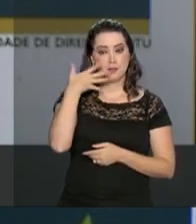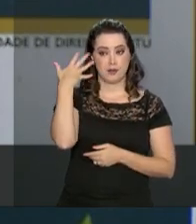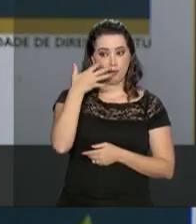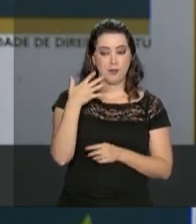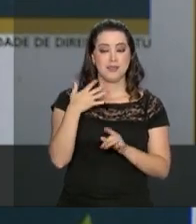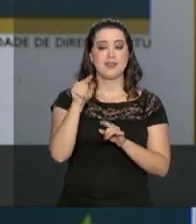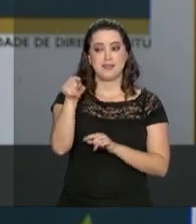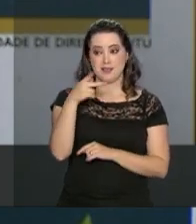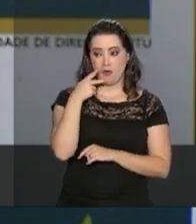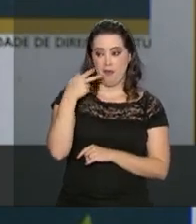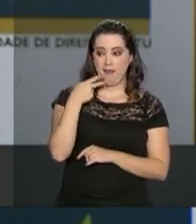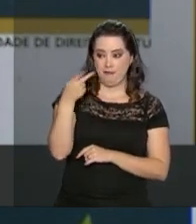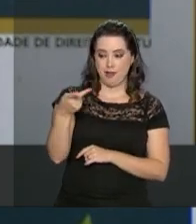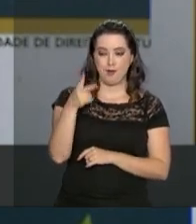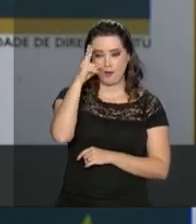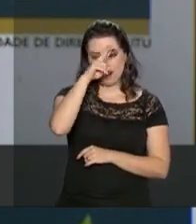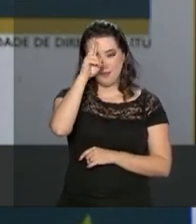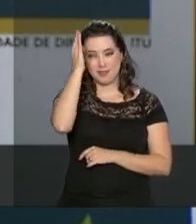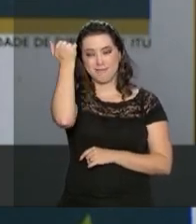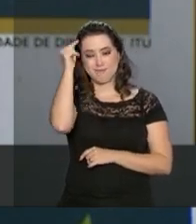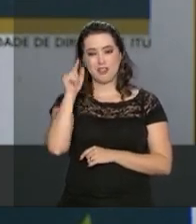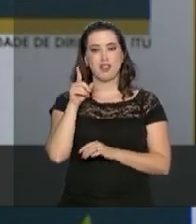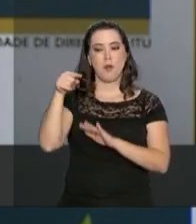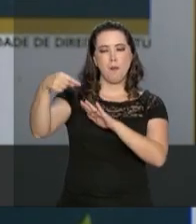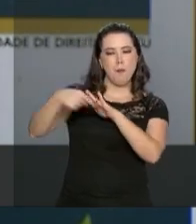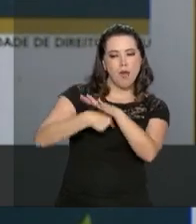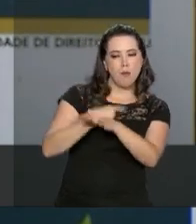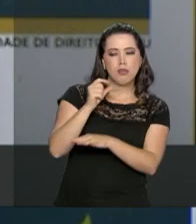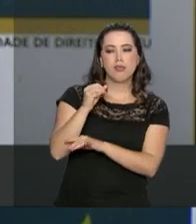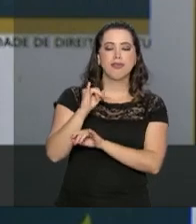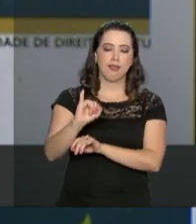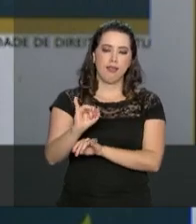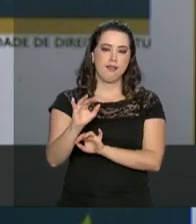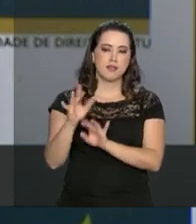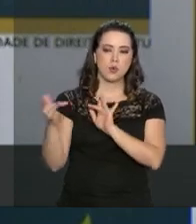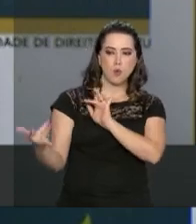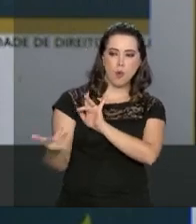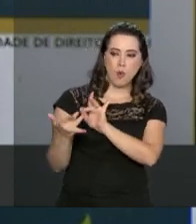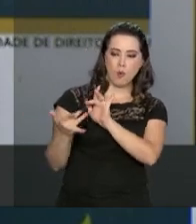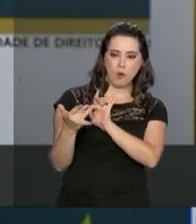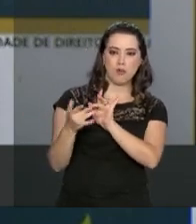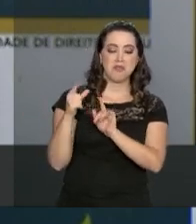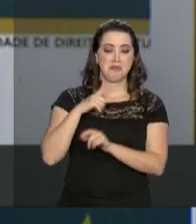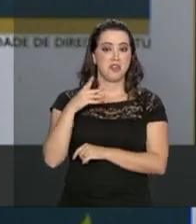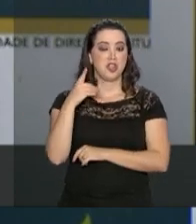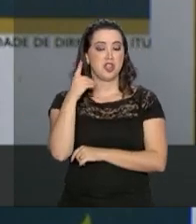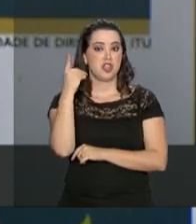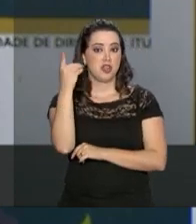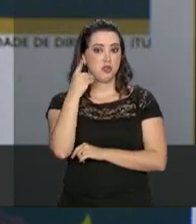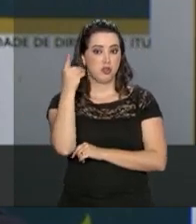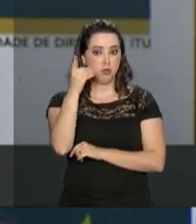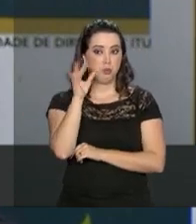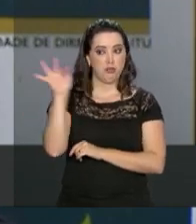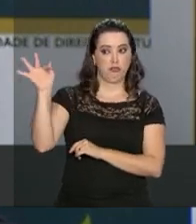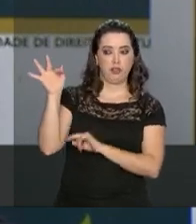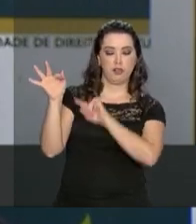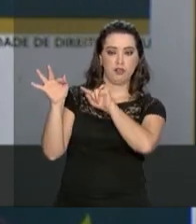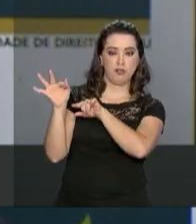consultei sobre a possibilidade de ser deputado federal, ao Sebastião Caselli, de saudosa memória,